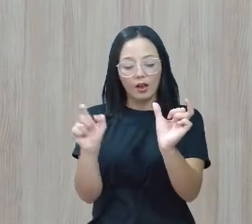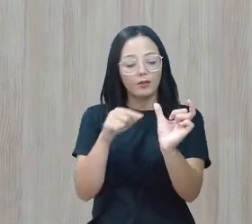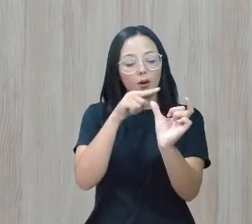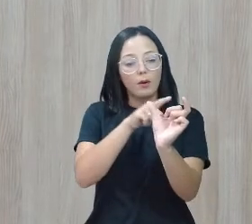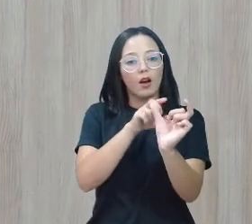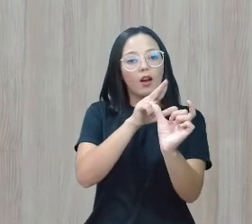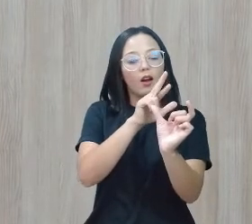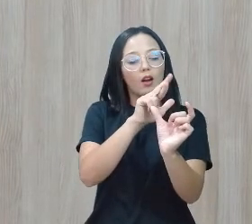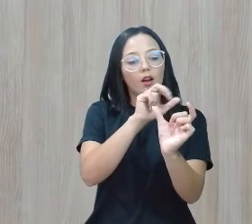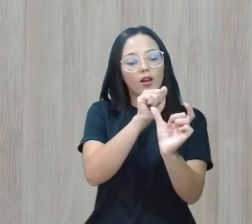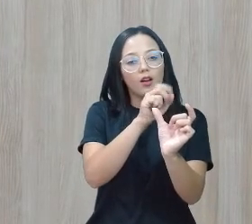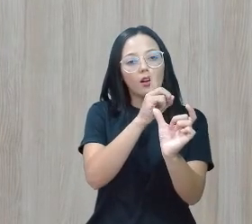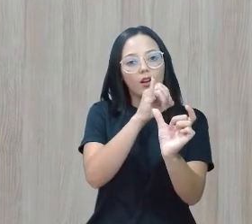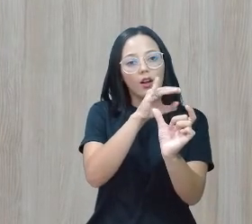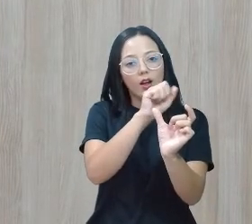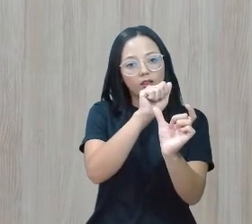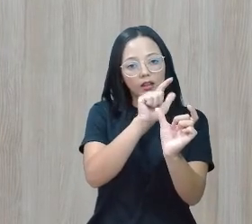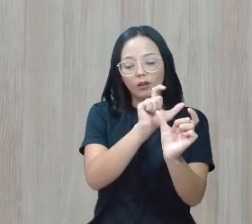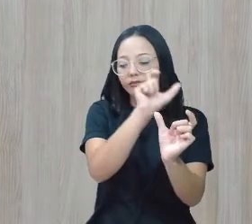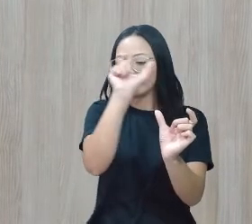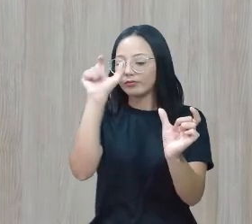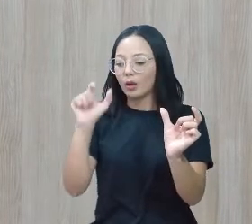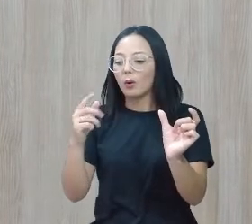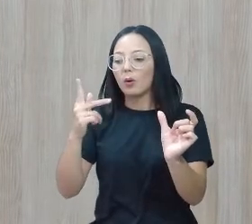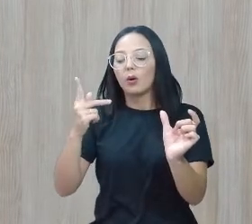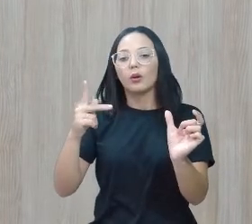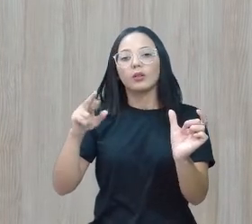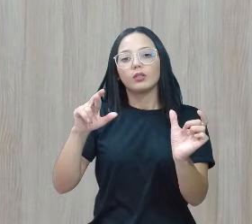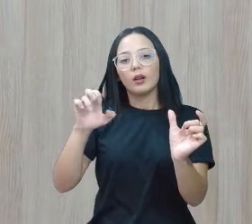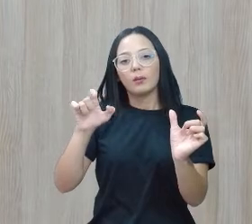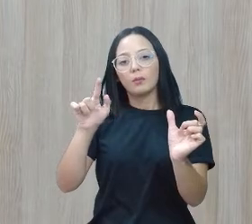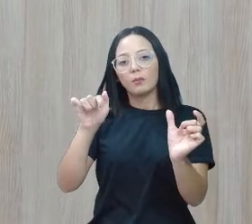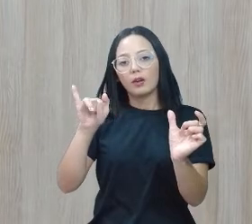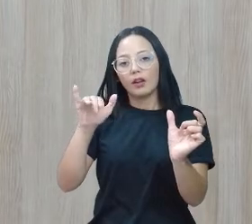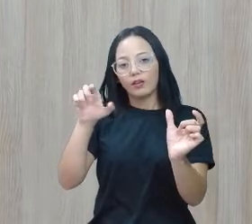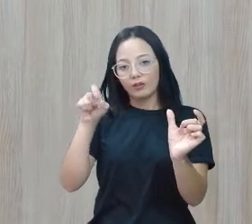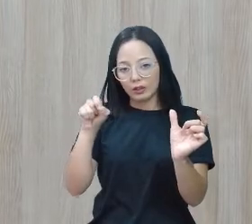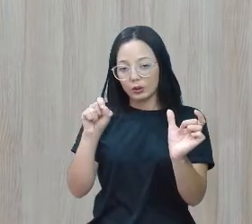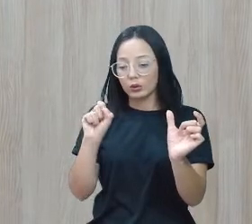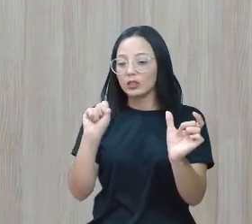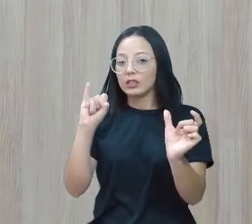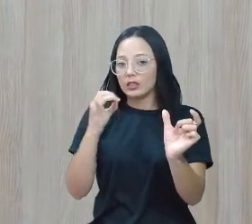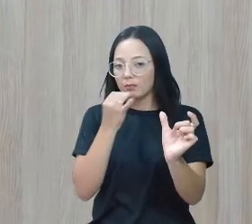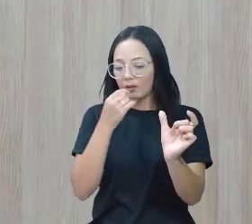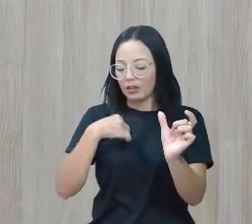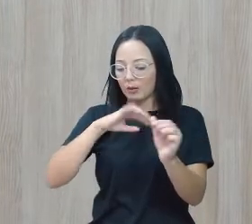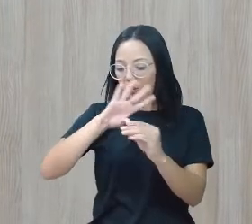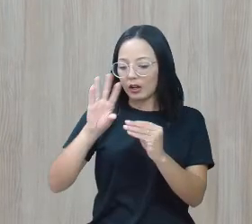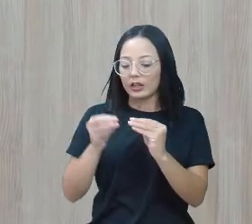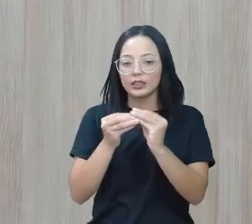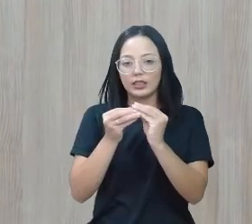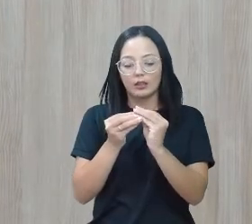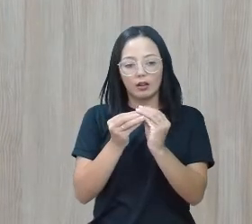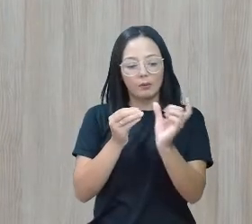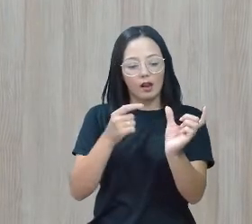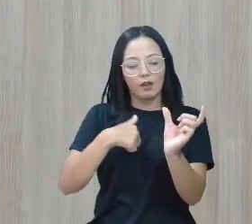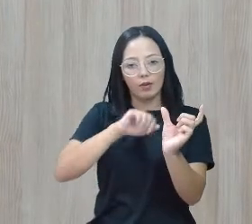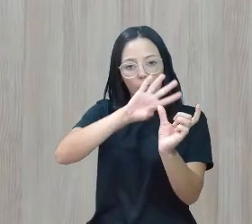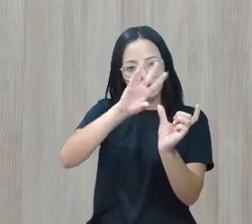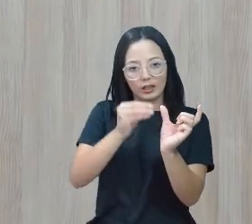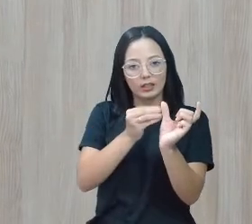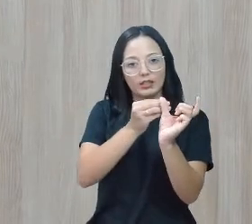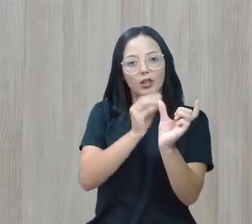um prefixo antes do radical. Se eu acrescento um sufixo nessa palavra, que é o